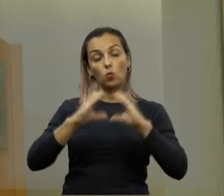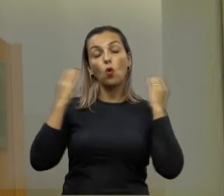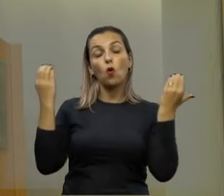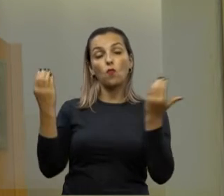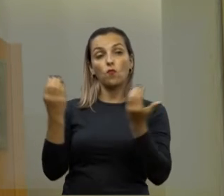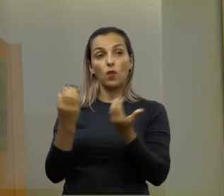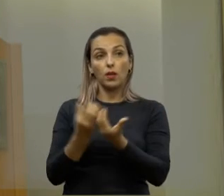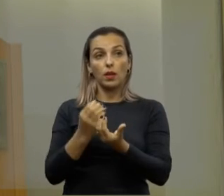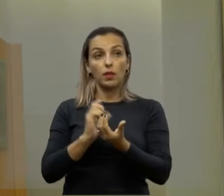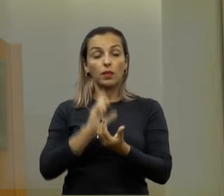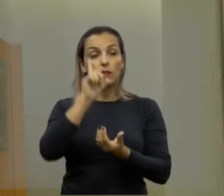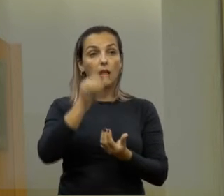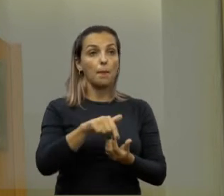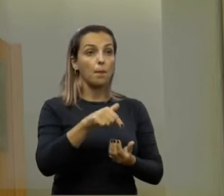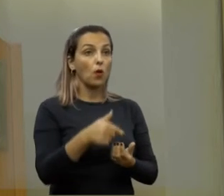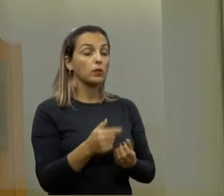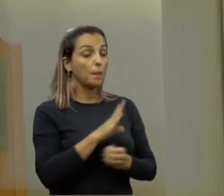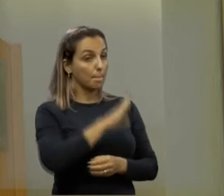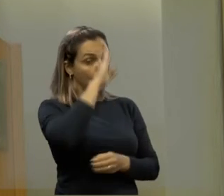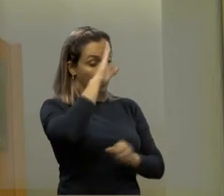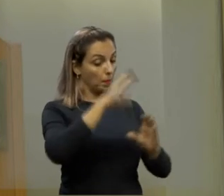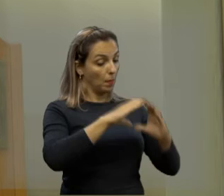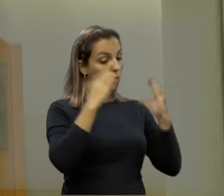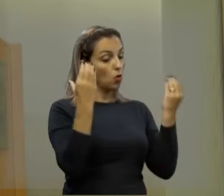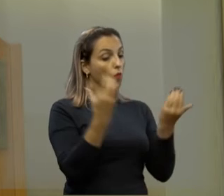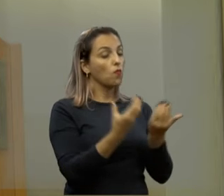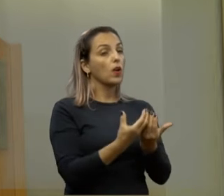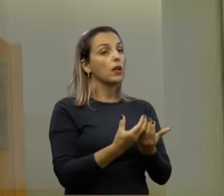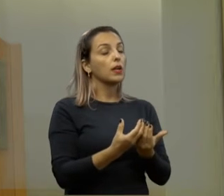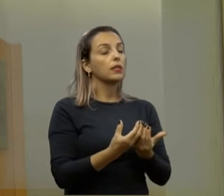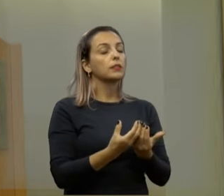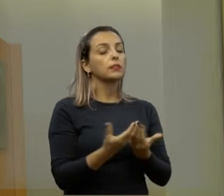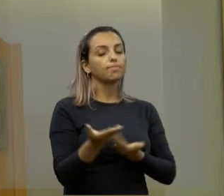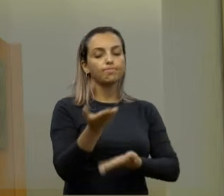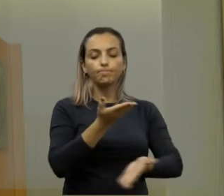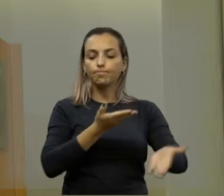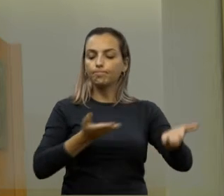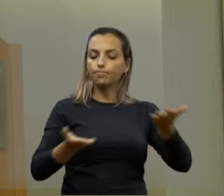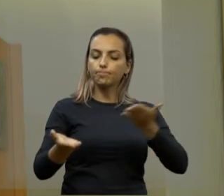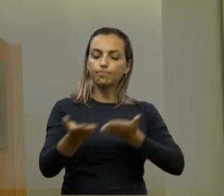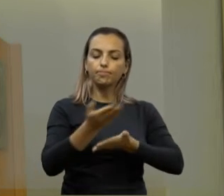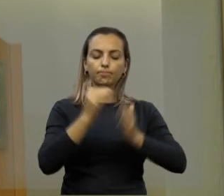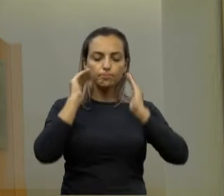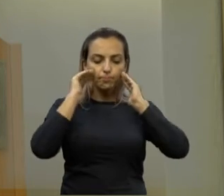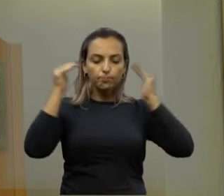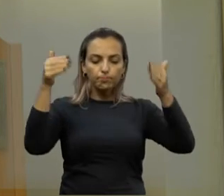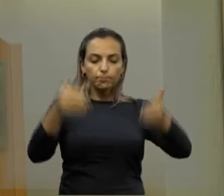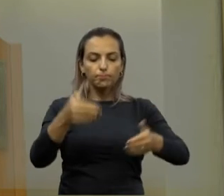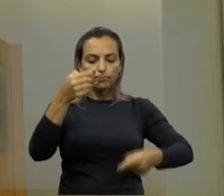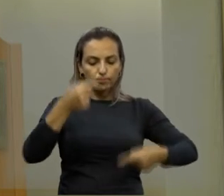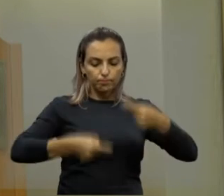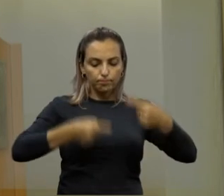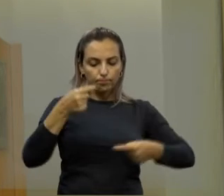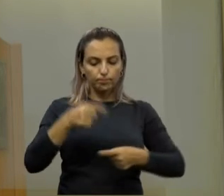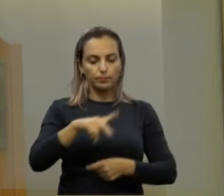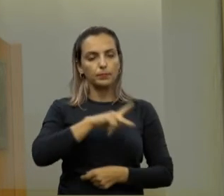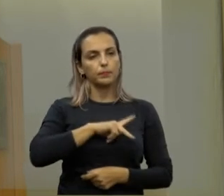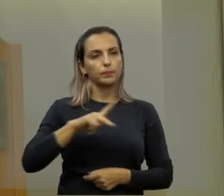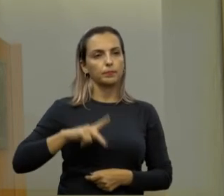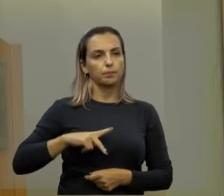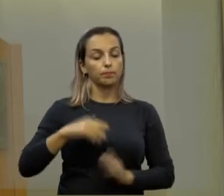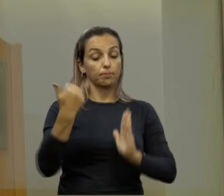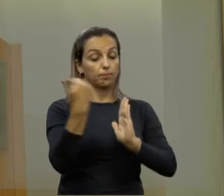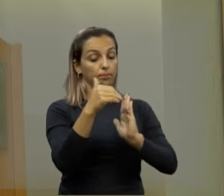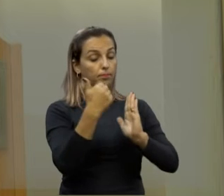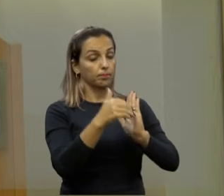e depois da conferência Central para poder pensar política pública tão tudo que está aqui